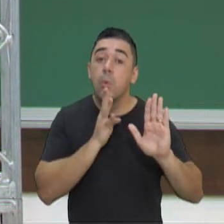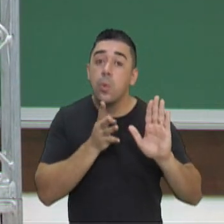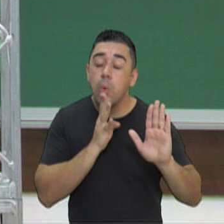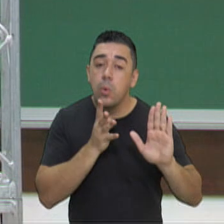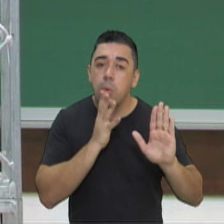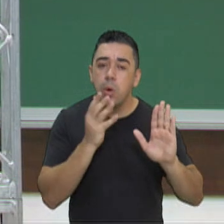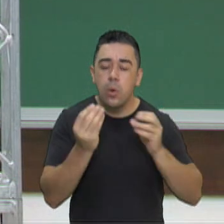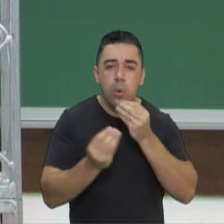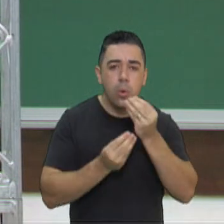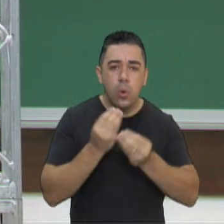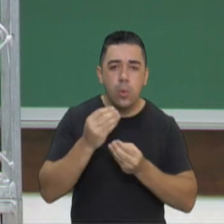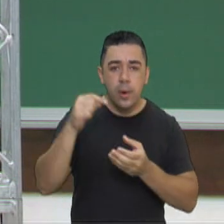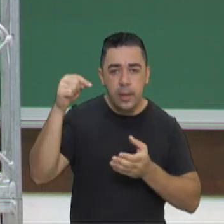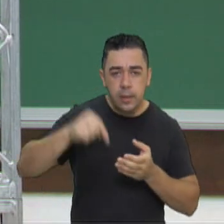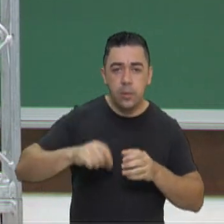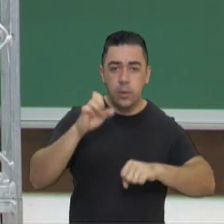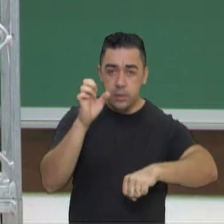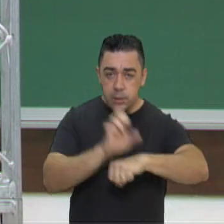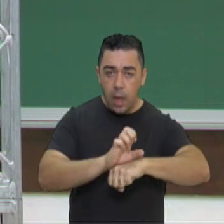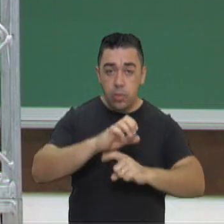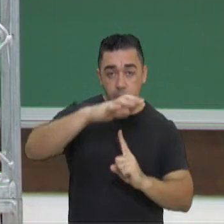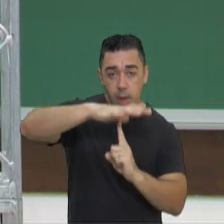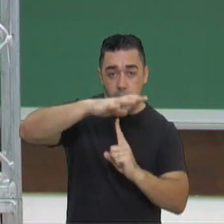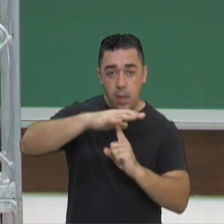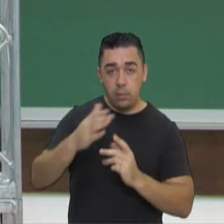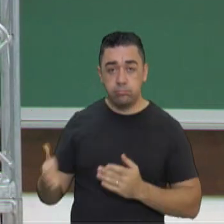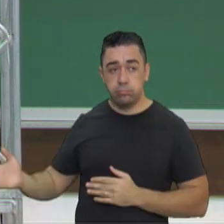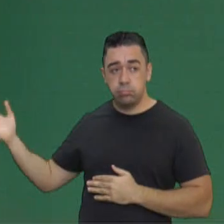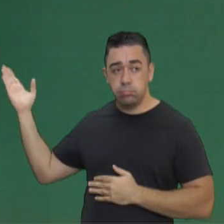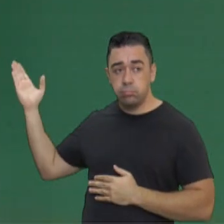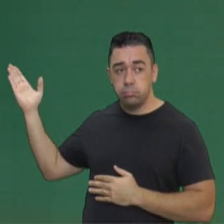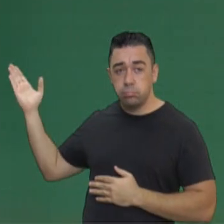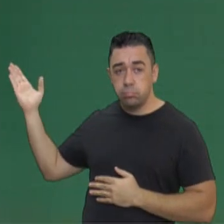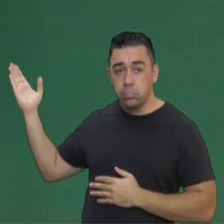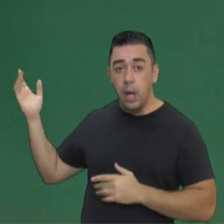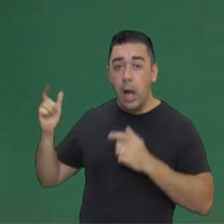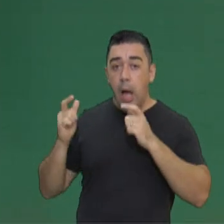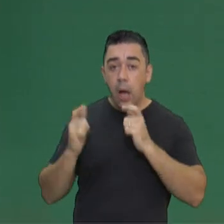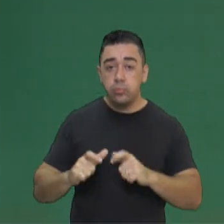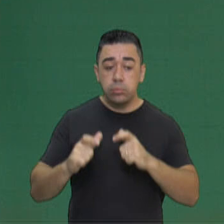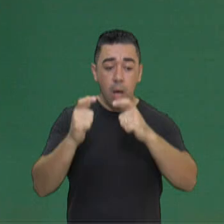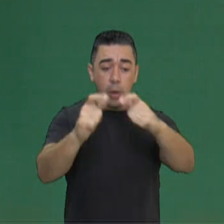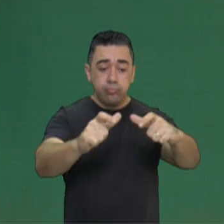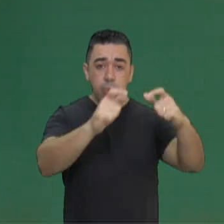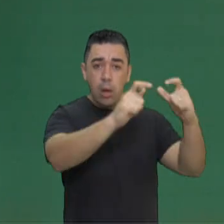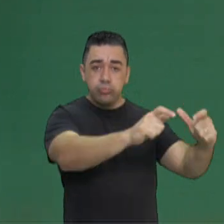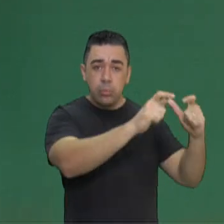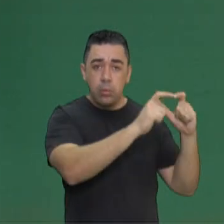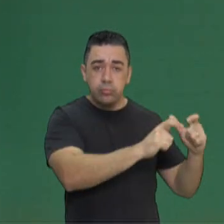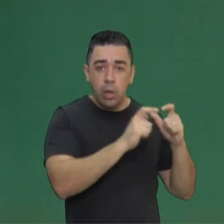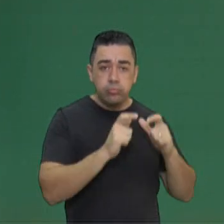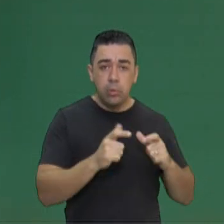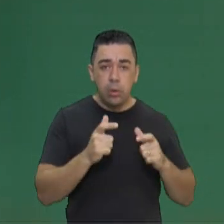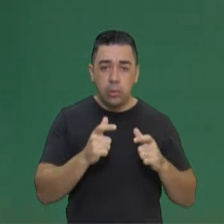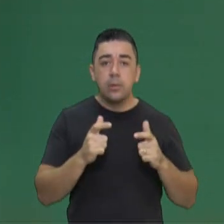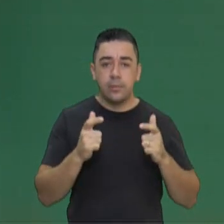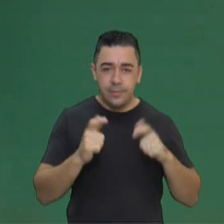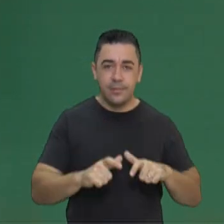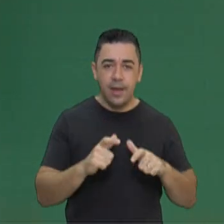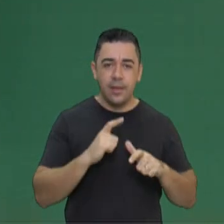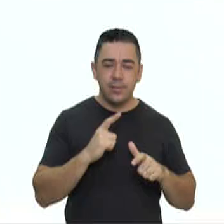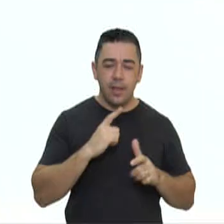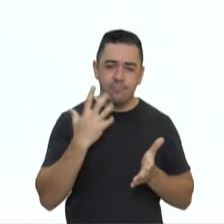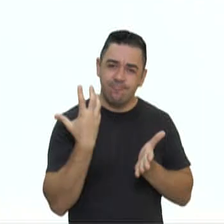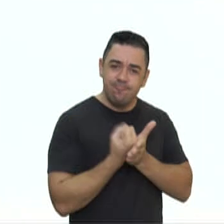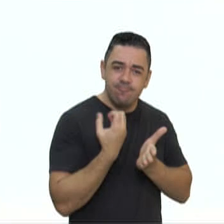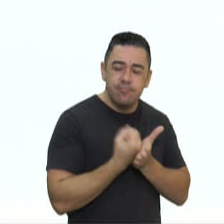pouquinho a realidade do nosso estado. Conhecer quais são as estações que nós temos, onde elas estão, tá? Então,